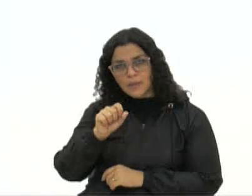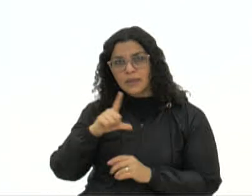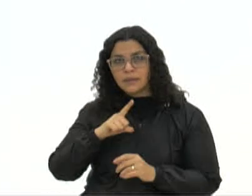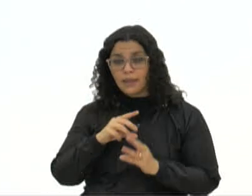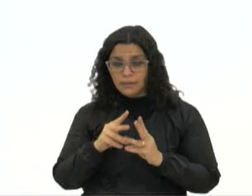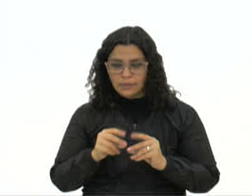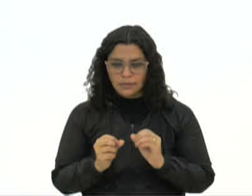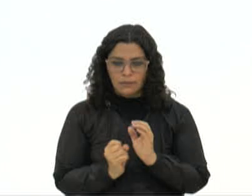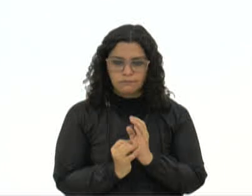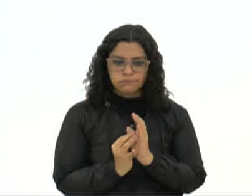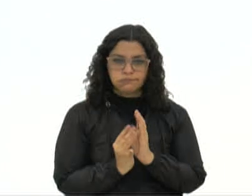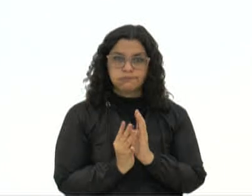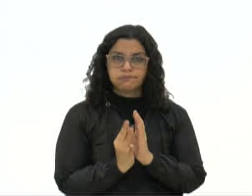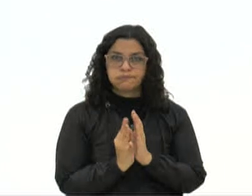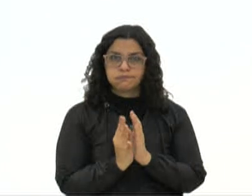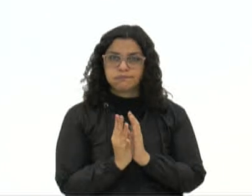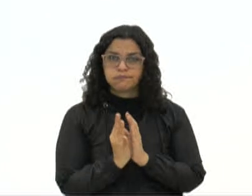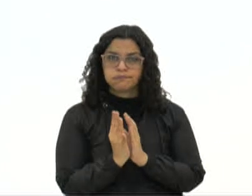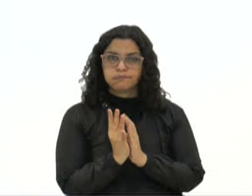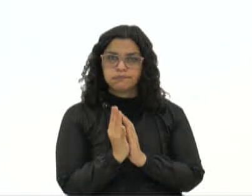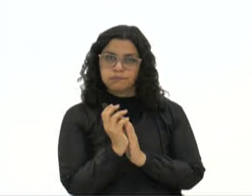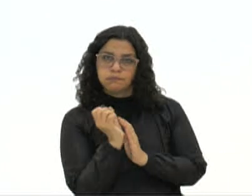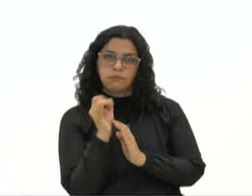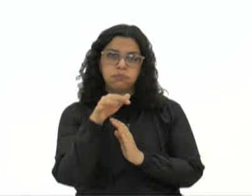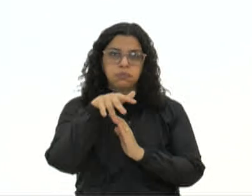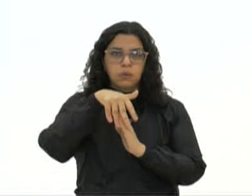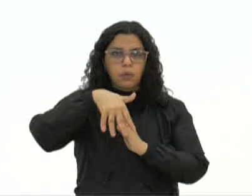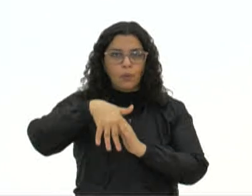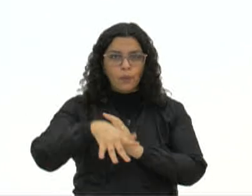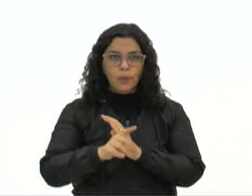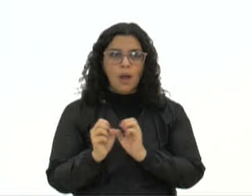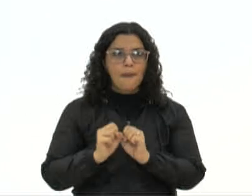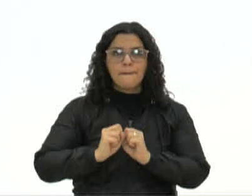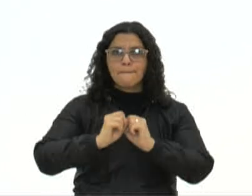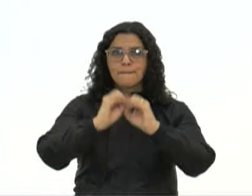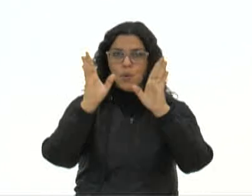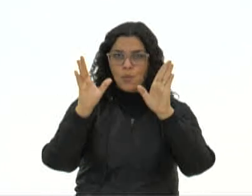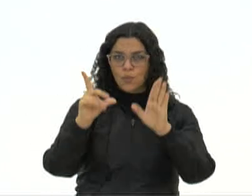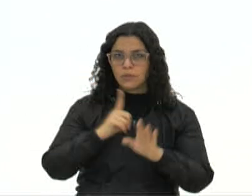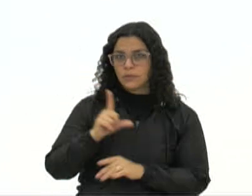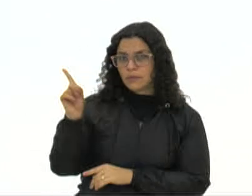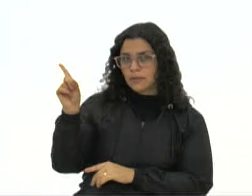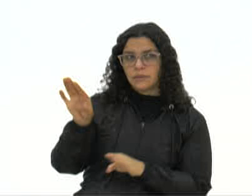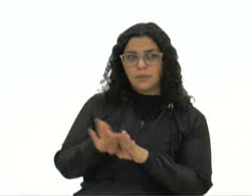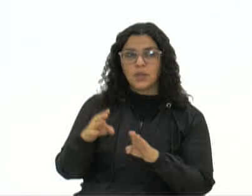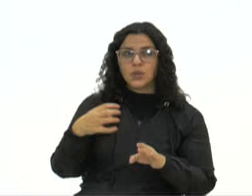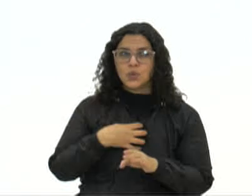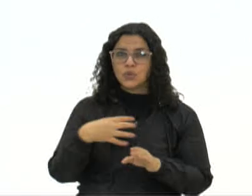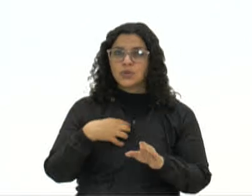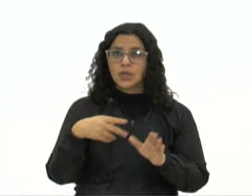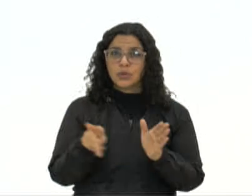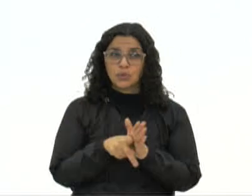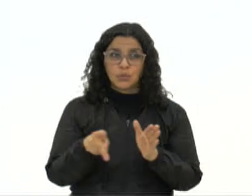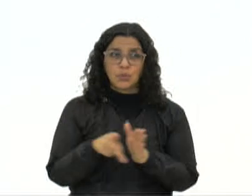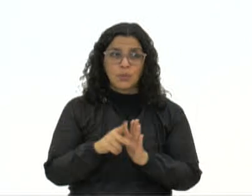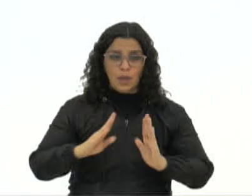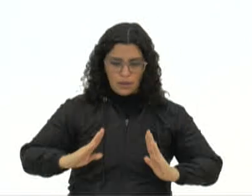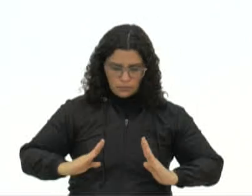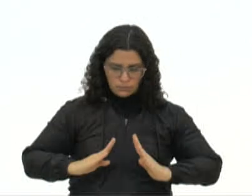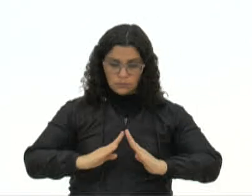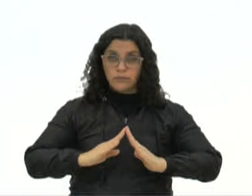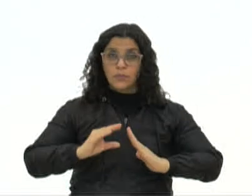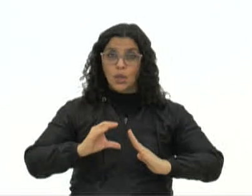na superfície. Nós temos a formação aqui de um vulcão, como a estrutura do vulcão, um vulcão cônico, né?